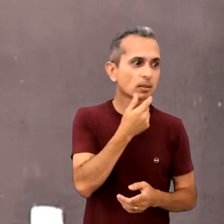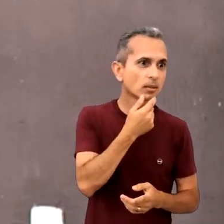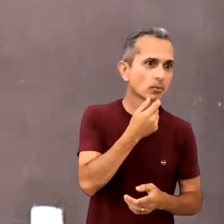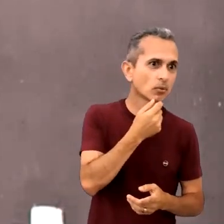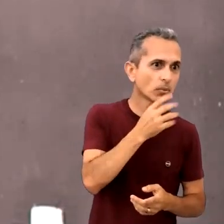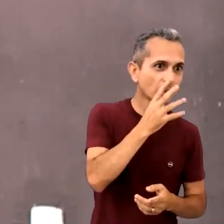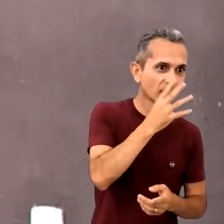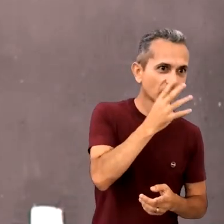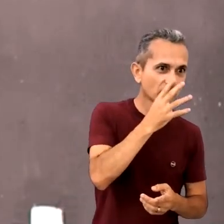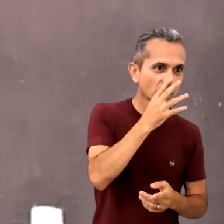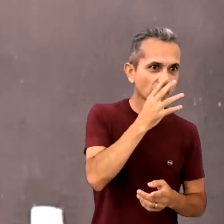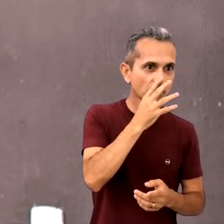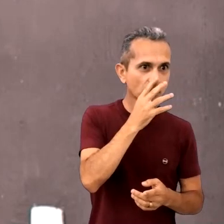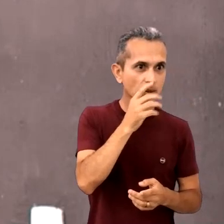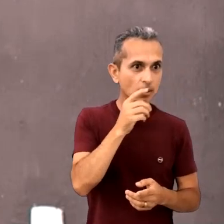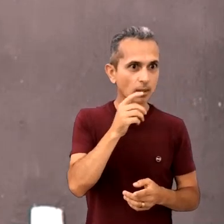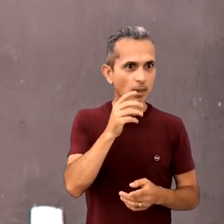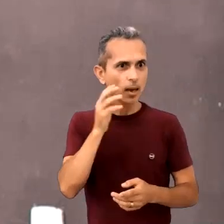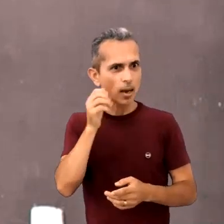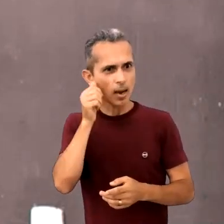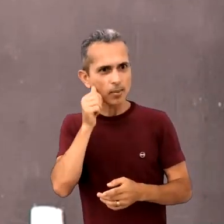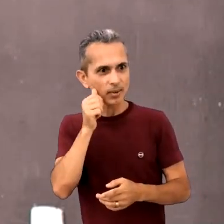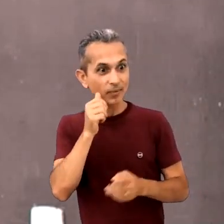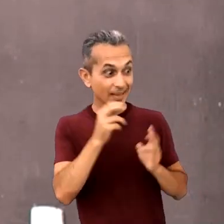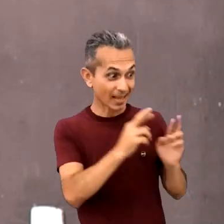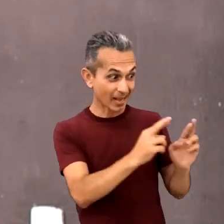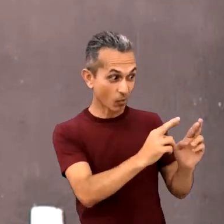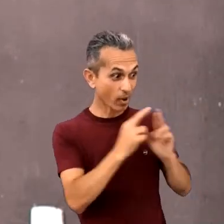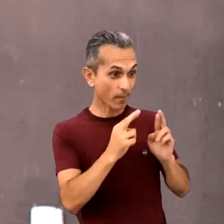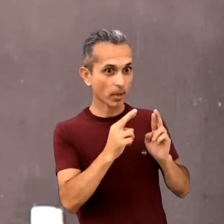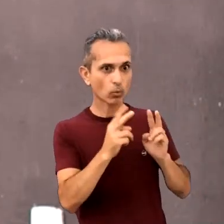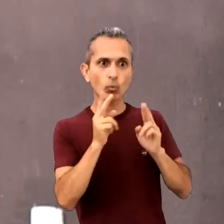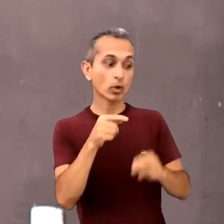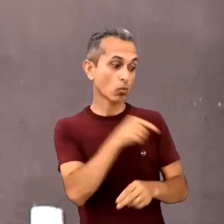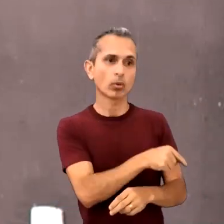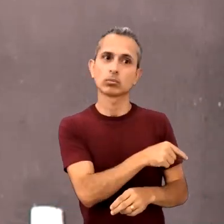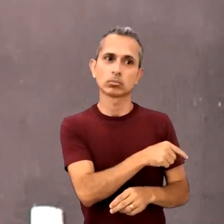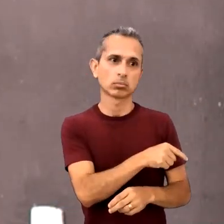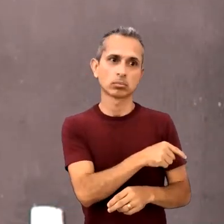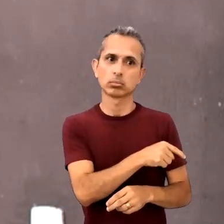não vai ter. Porque ele não tem temor a Deus.